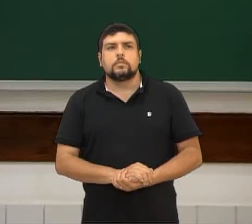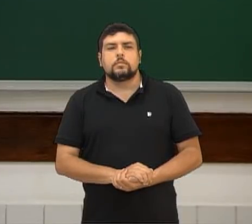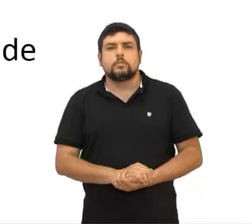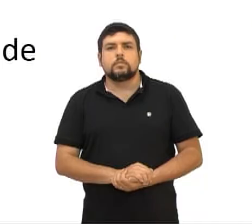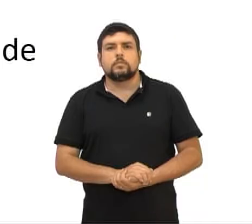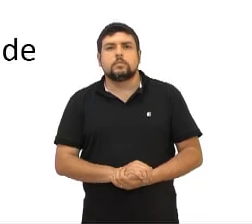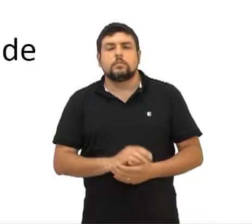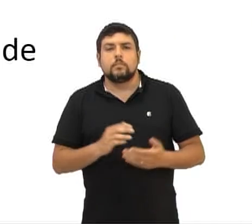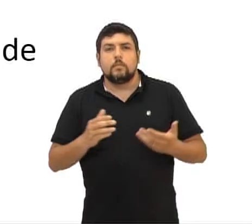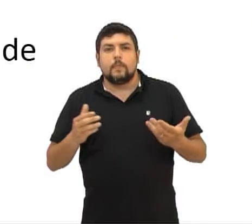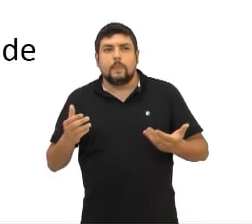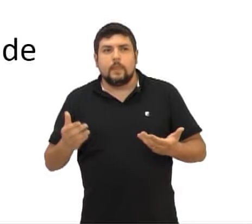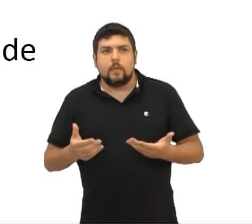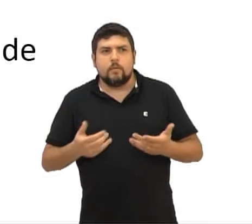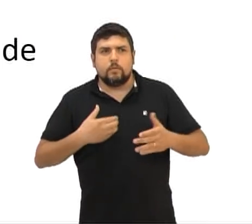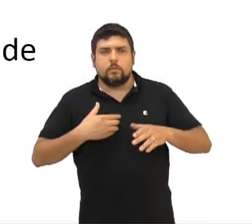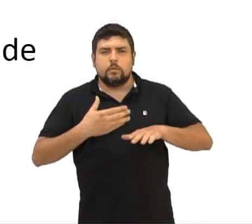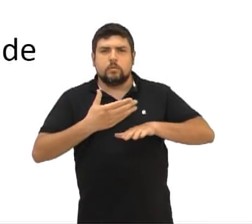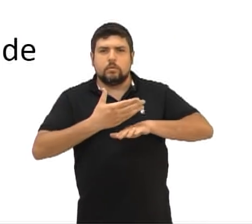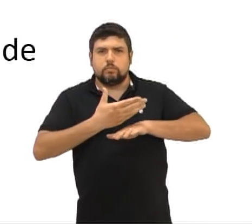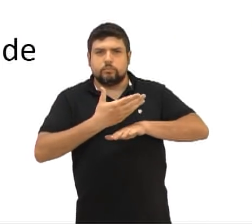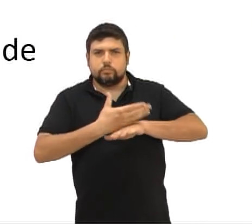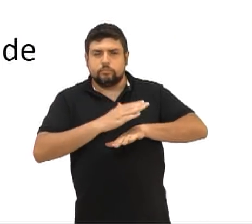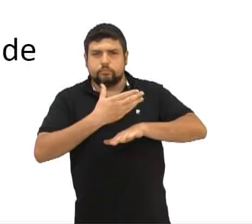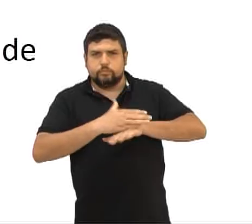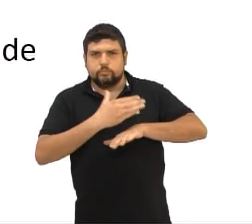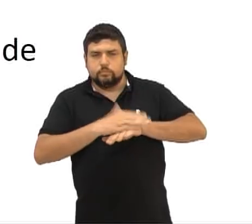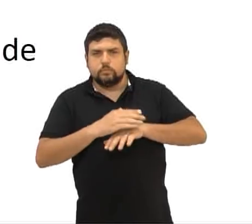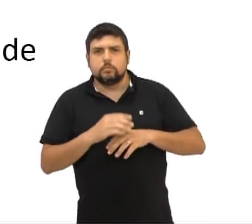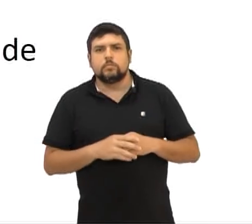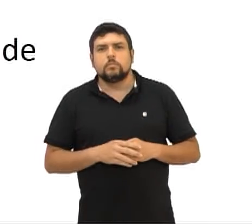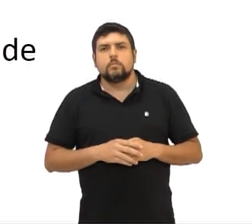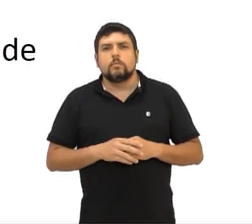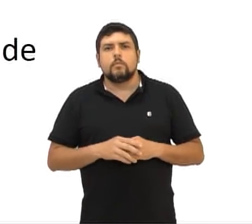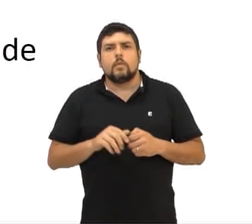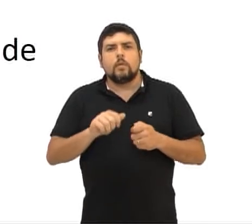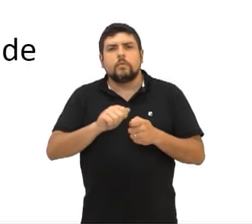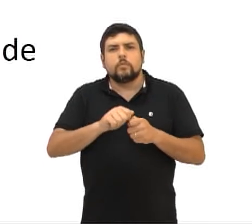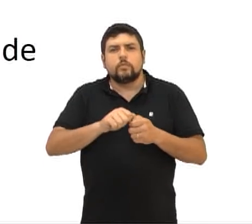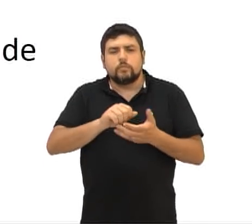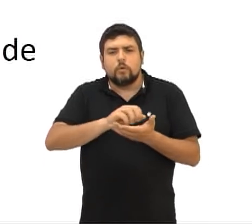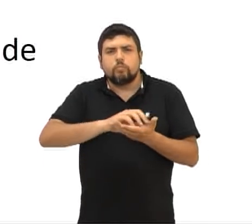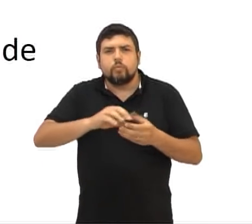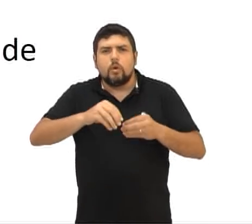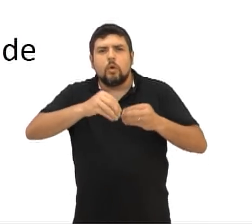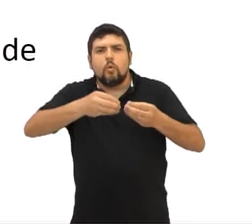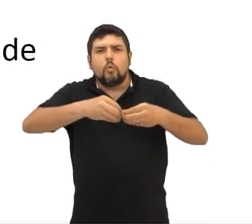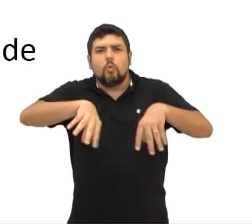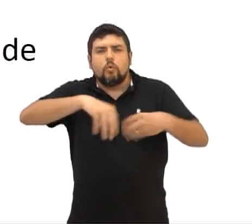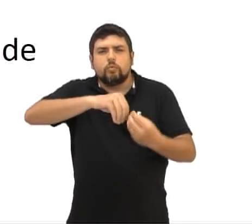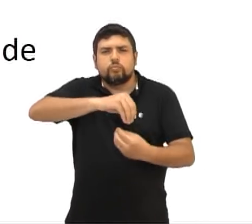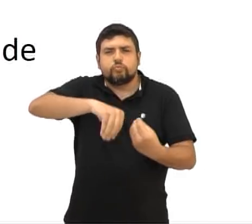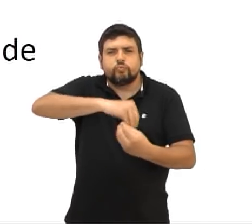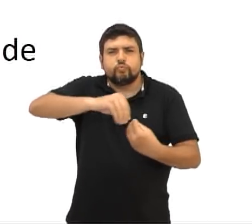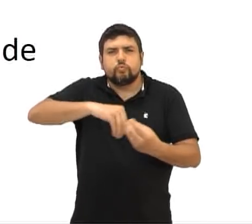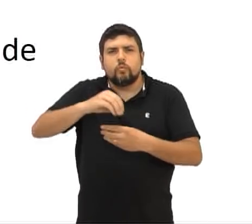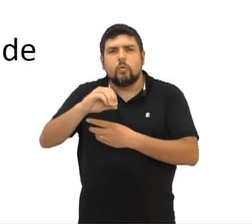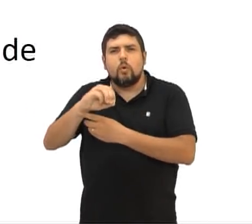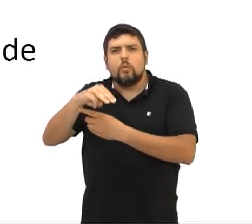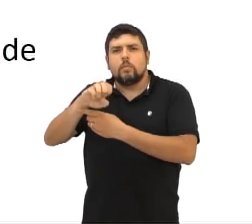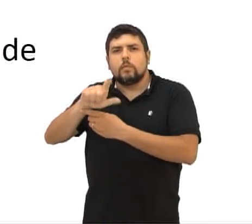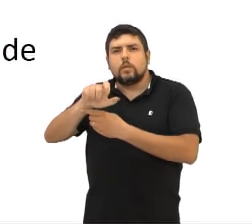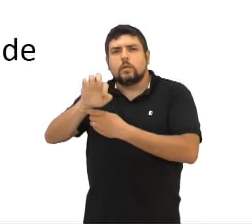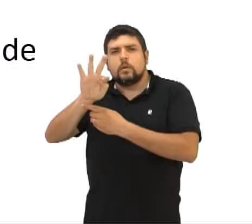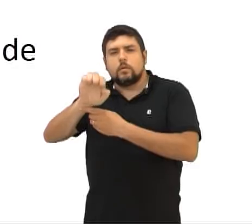No exercício 3, para fazer uma omelete, Beth sempre usa 3 ovos para cada